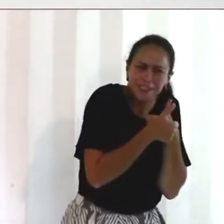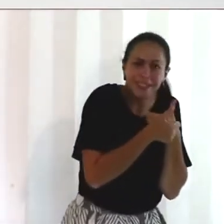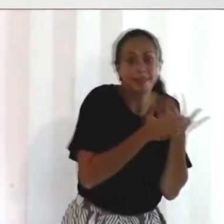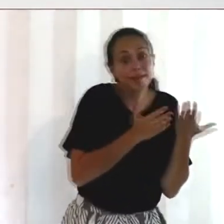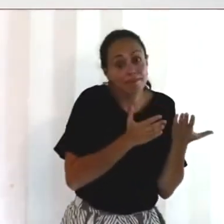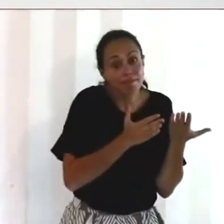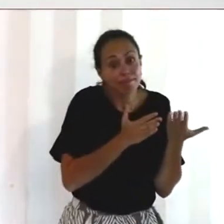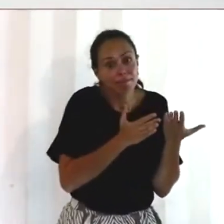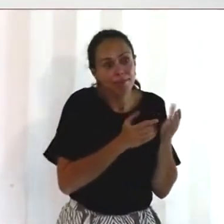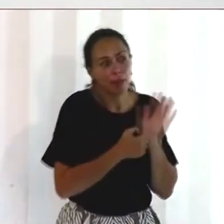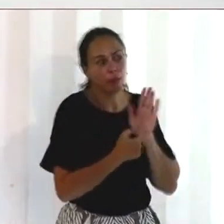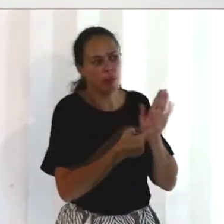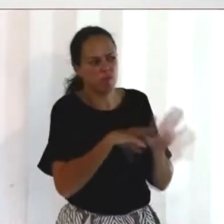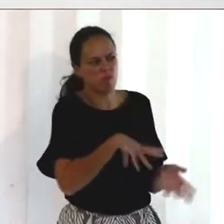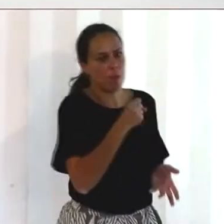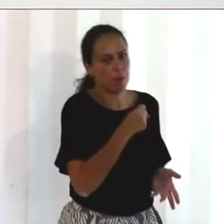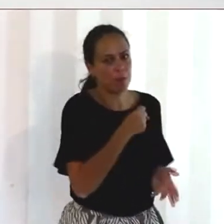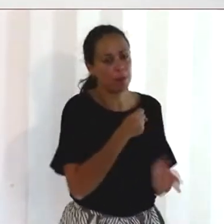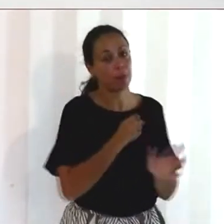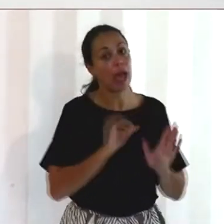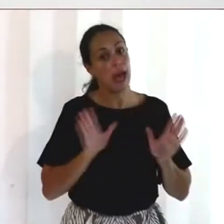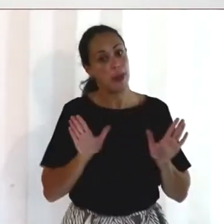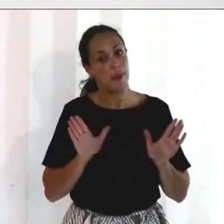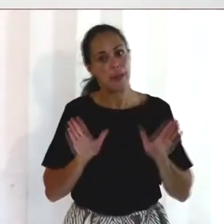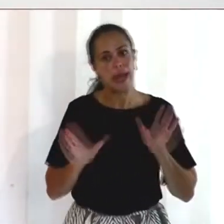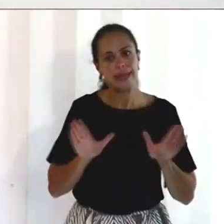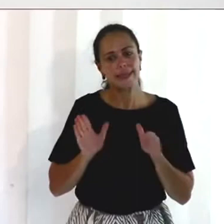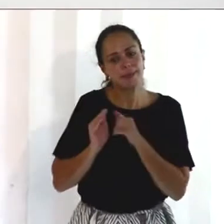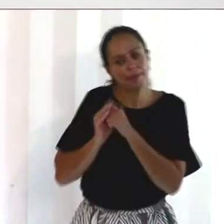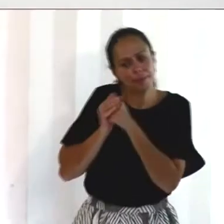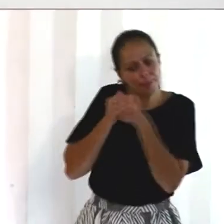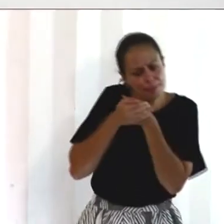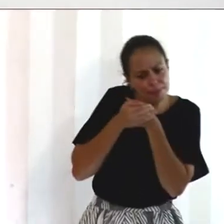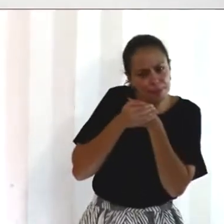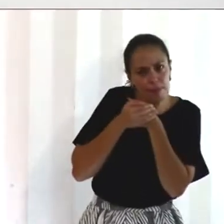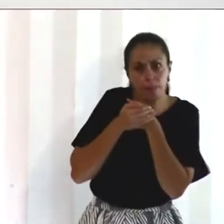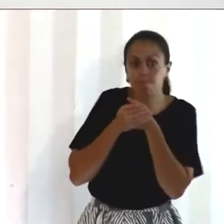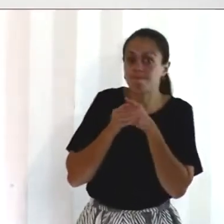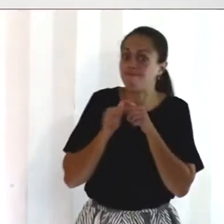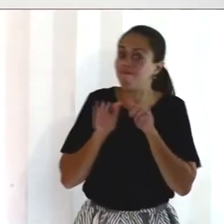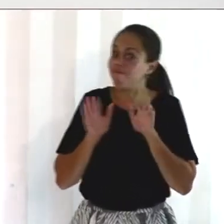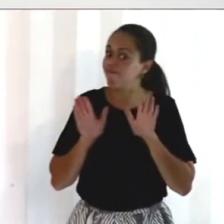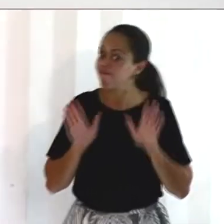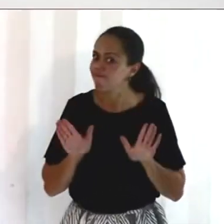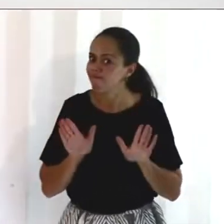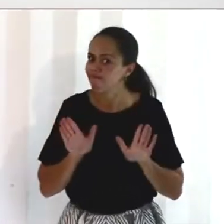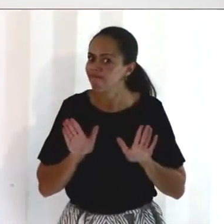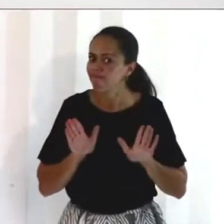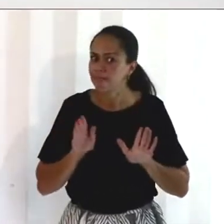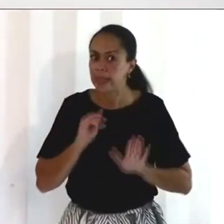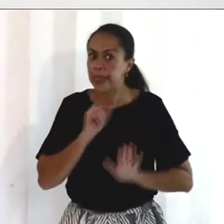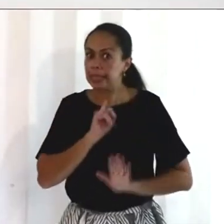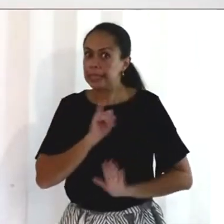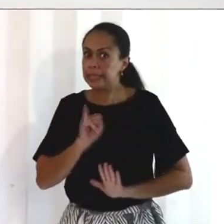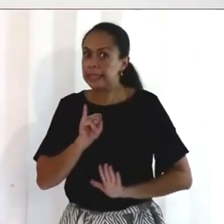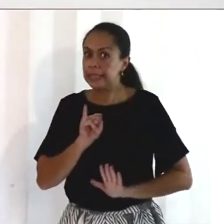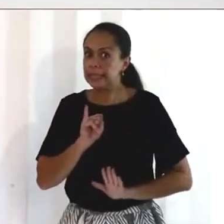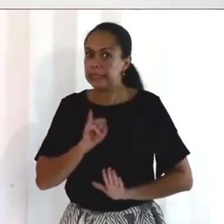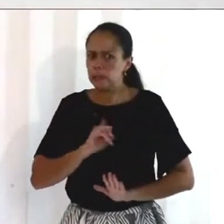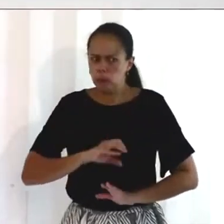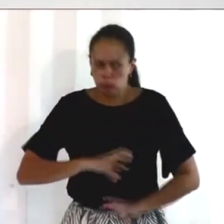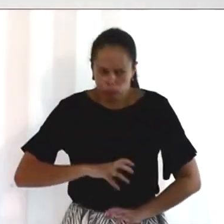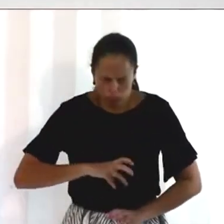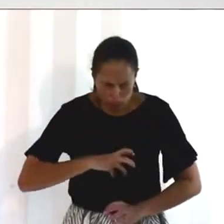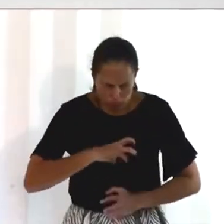mesmo, mas quando aparece, assusta, e assusta muito. Não era para assustar, ela